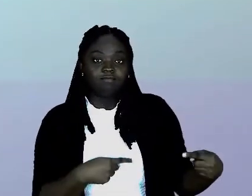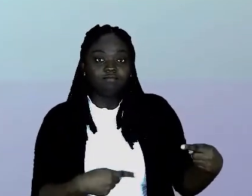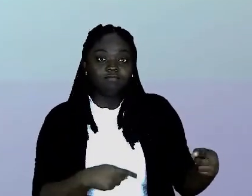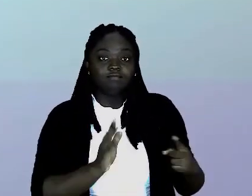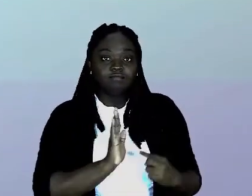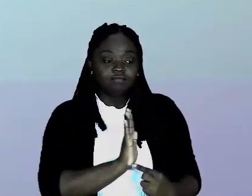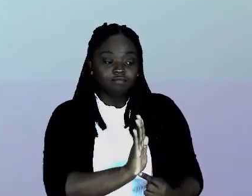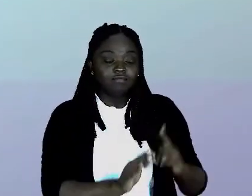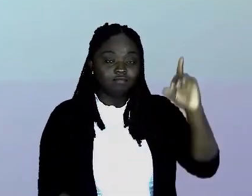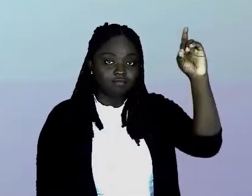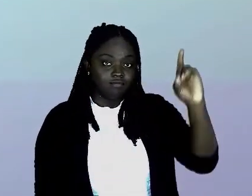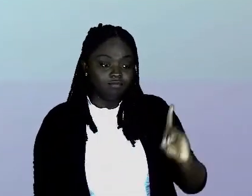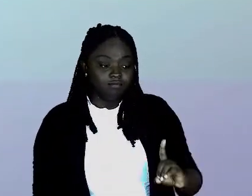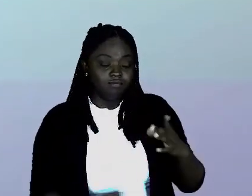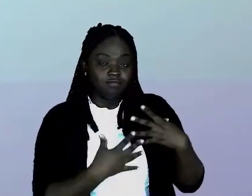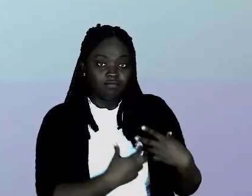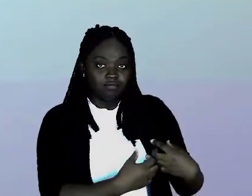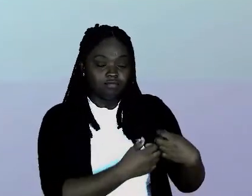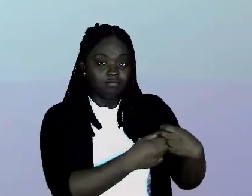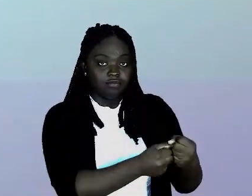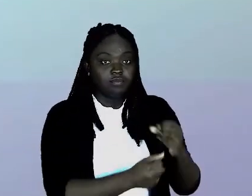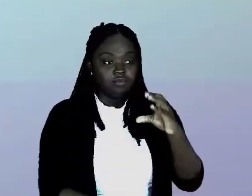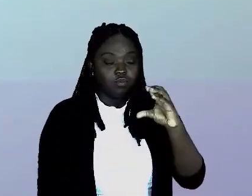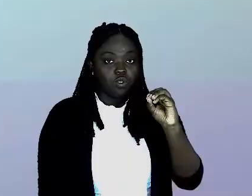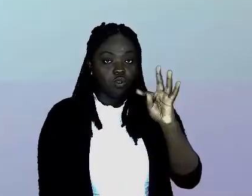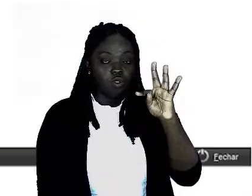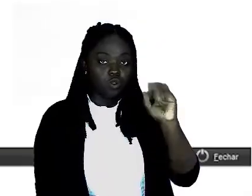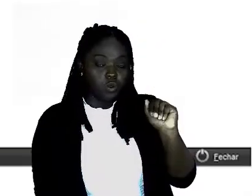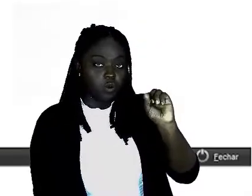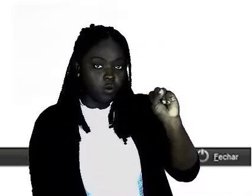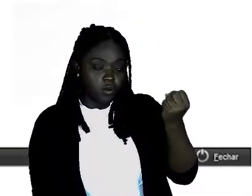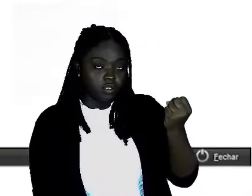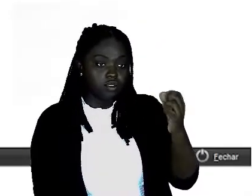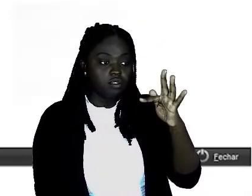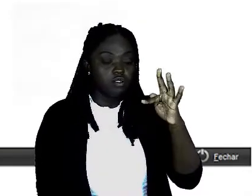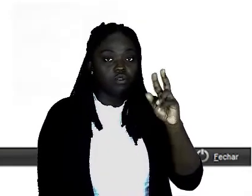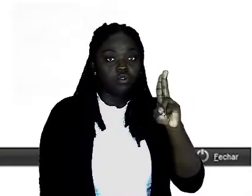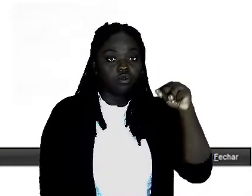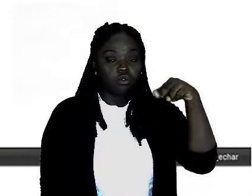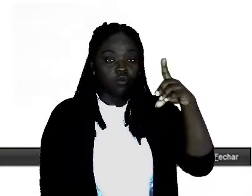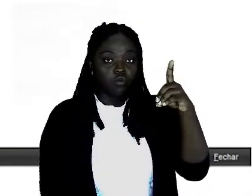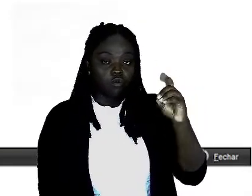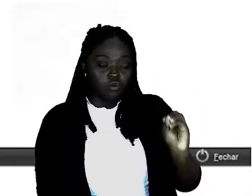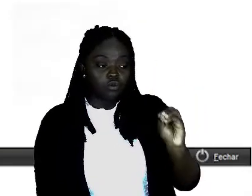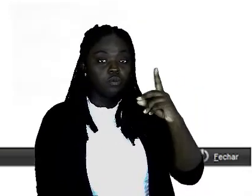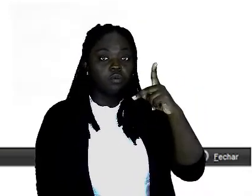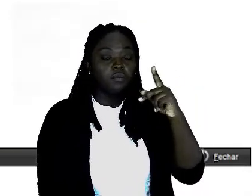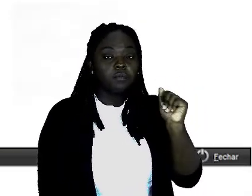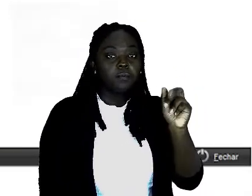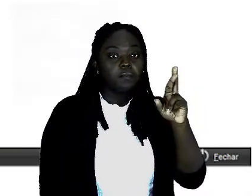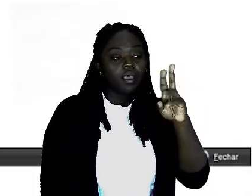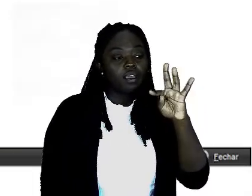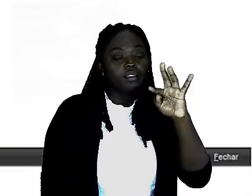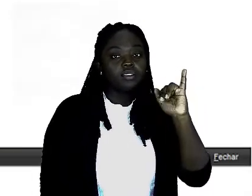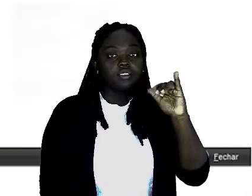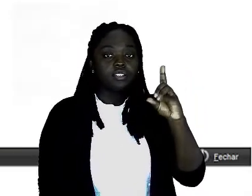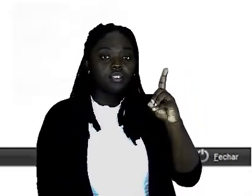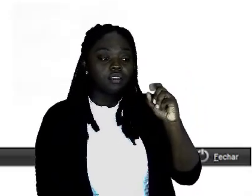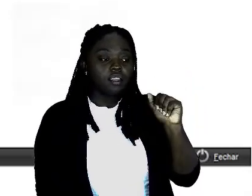restabelecer o direito de receber as cotas do fundo partidário e do Fundo Especial de Financiamento de